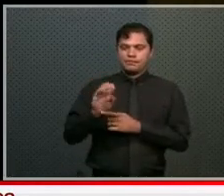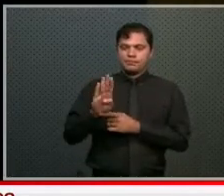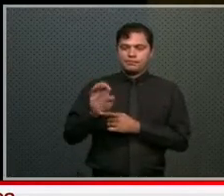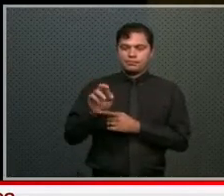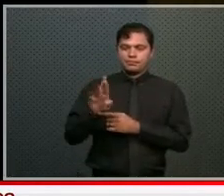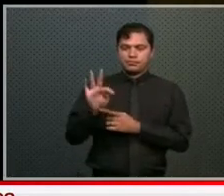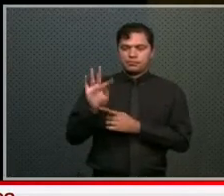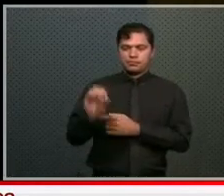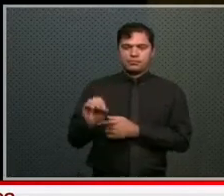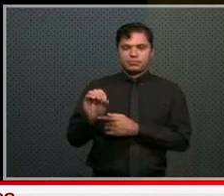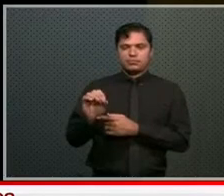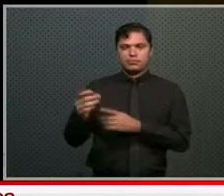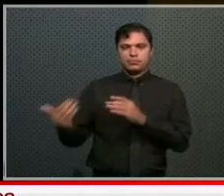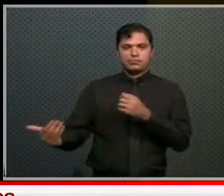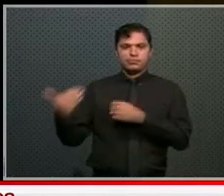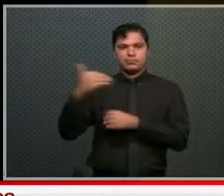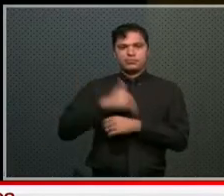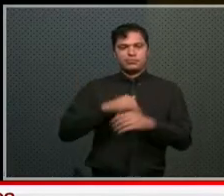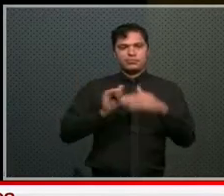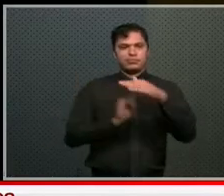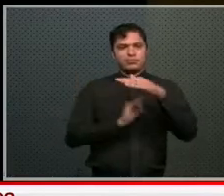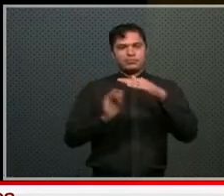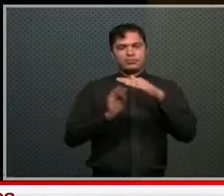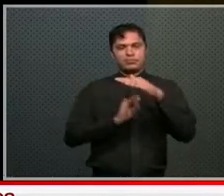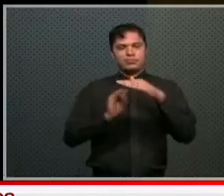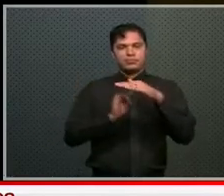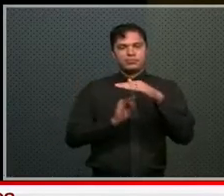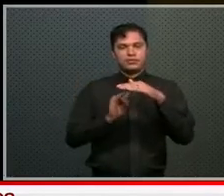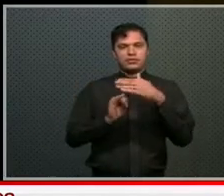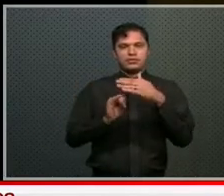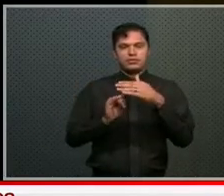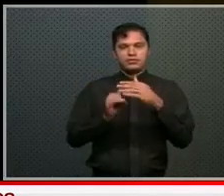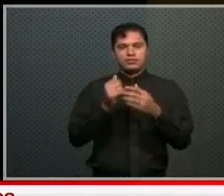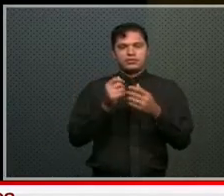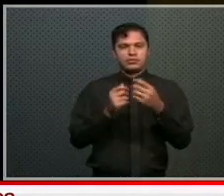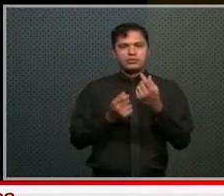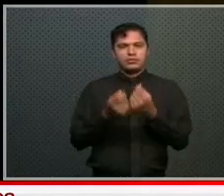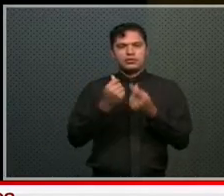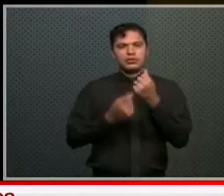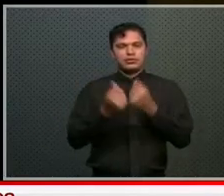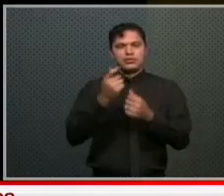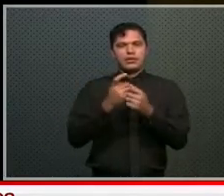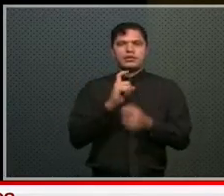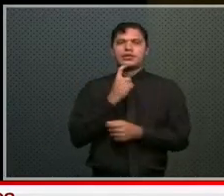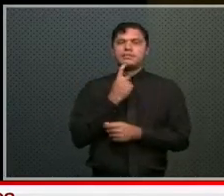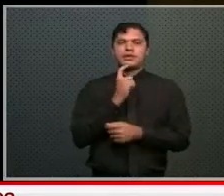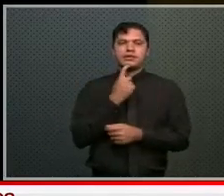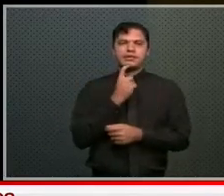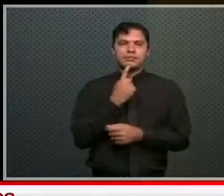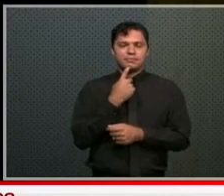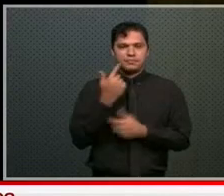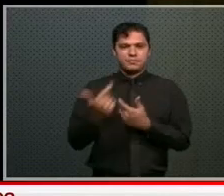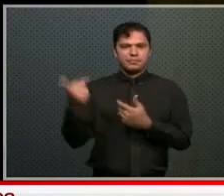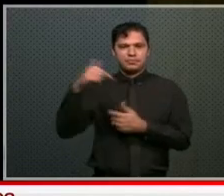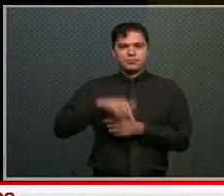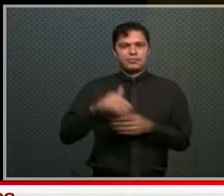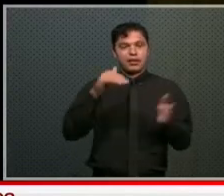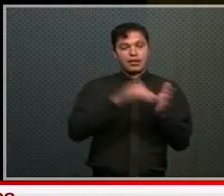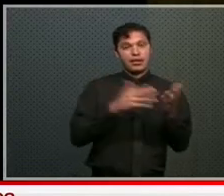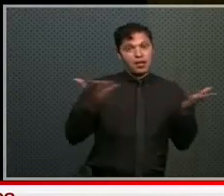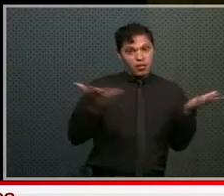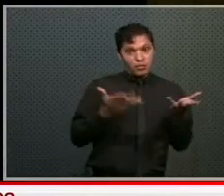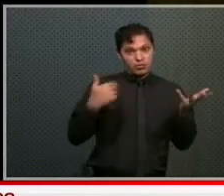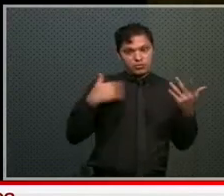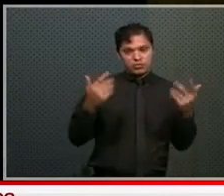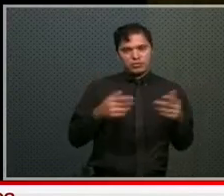do Instituto agronômico de Campinas até a minha gestão já se passaram 23